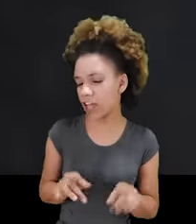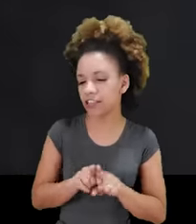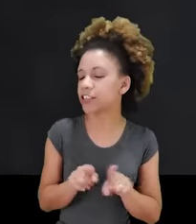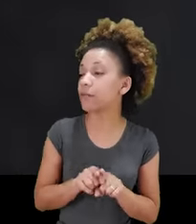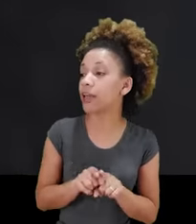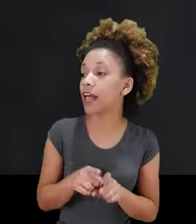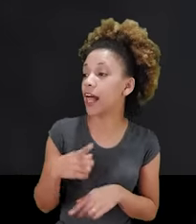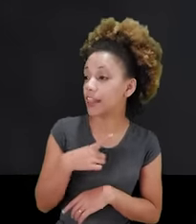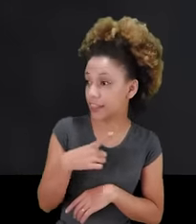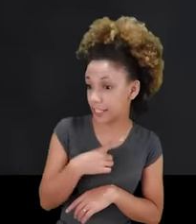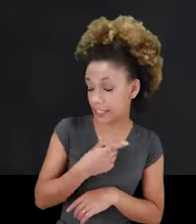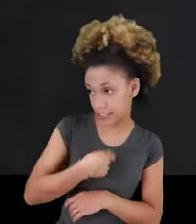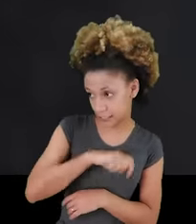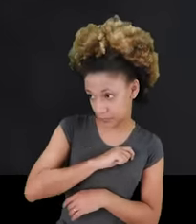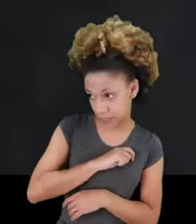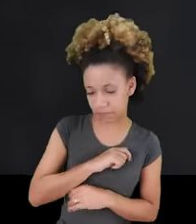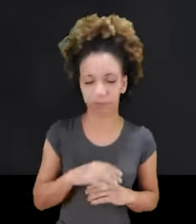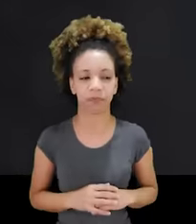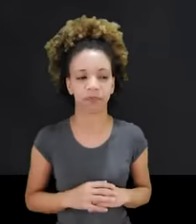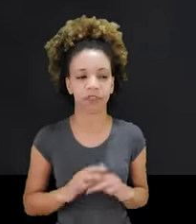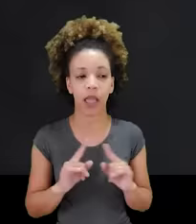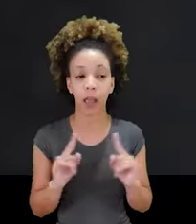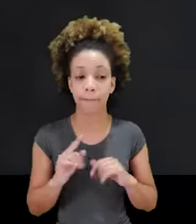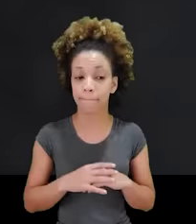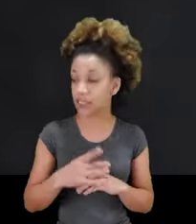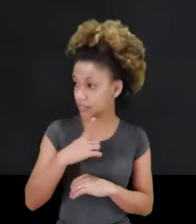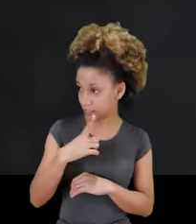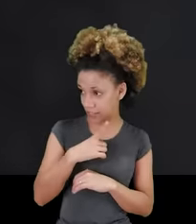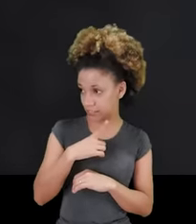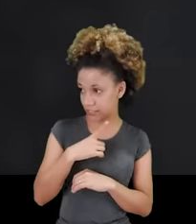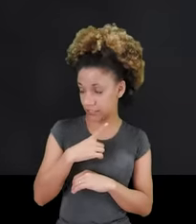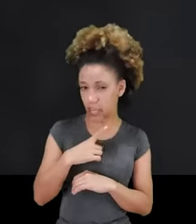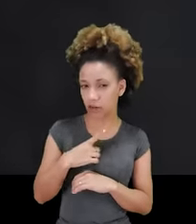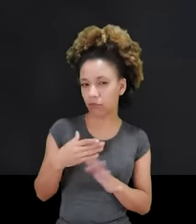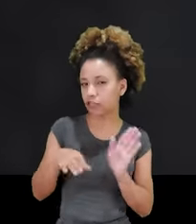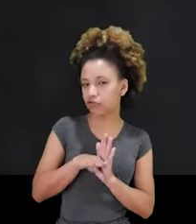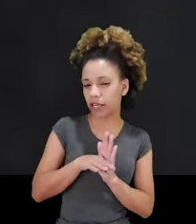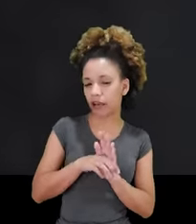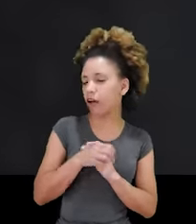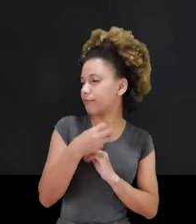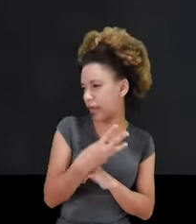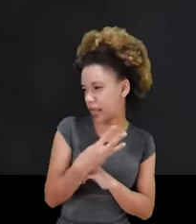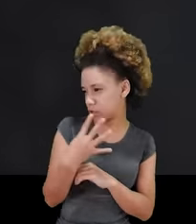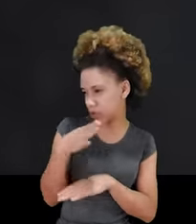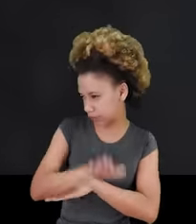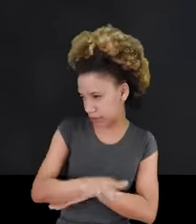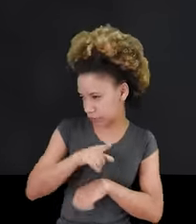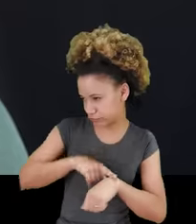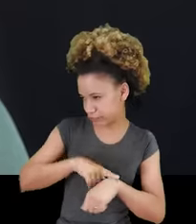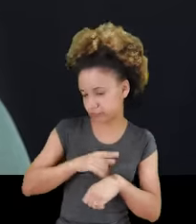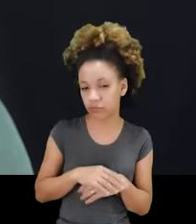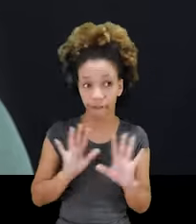Que é muito comum e frequente em Espanha. Uh-huh. No Alentejo ainda há muito essa tradição da sesta. Chega ali às 3, 4 da tarde, vou dormir uma sesta